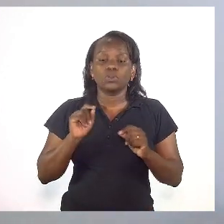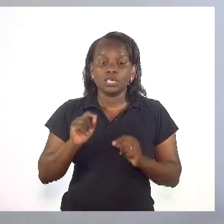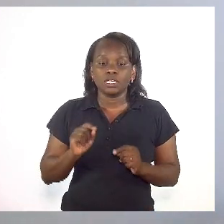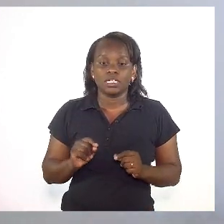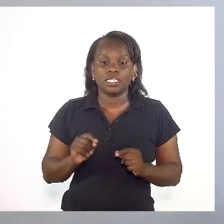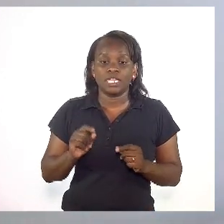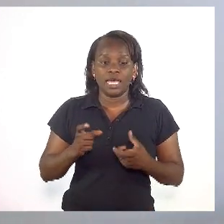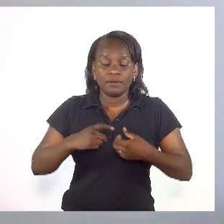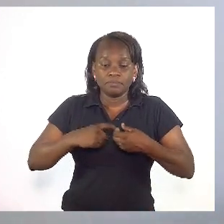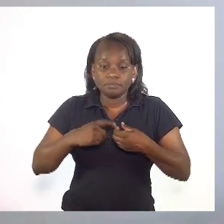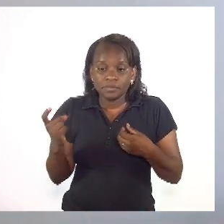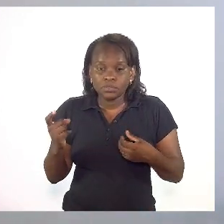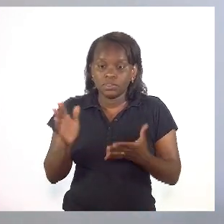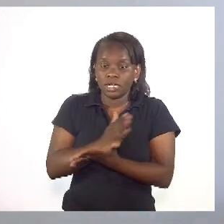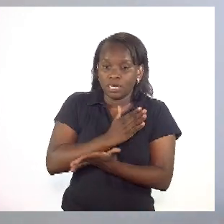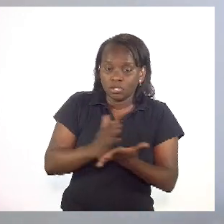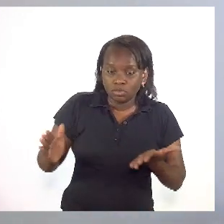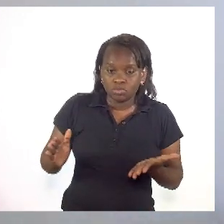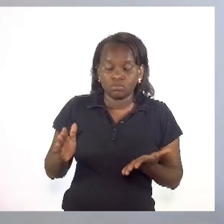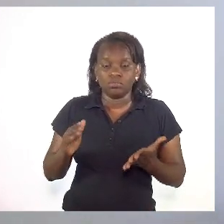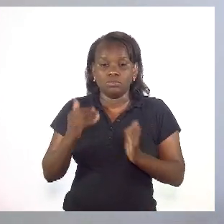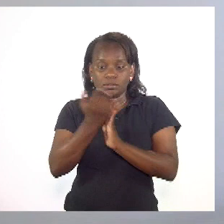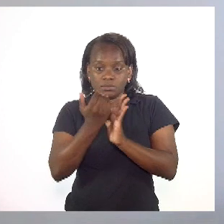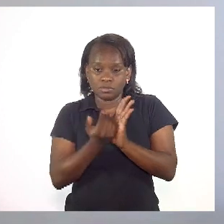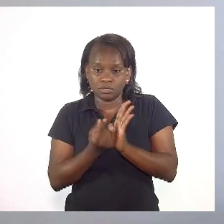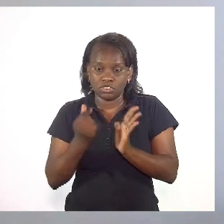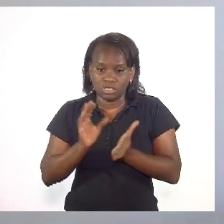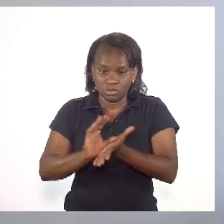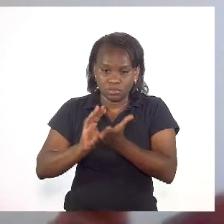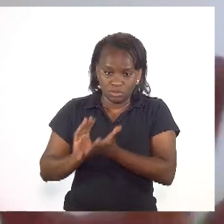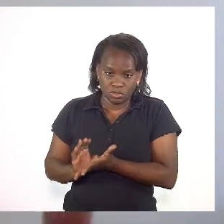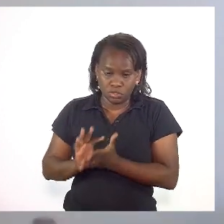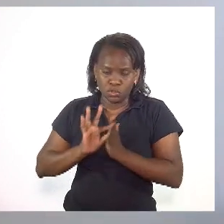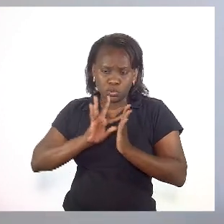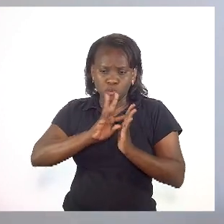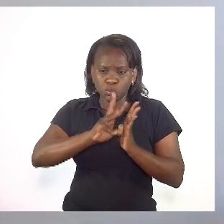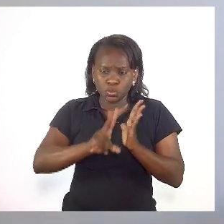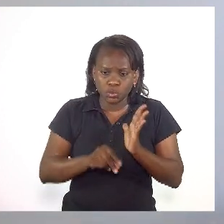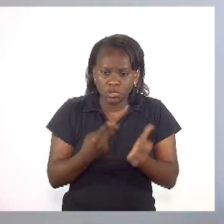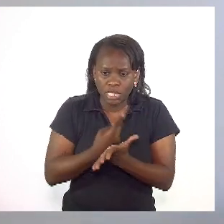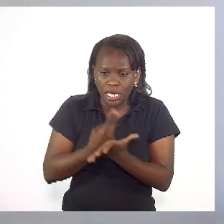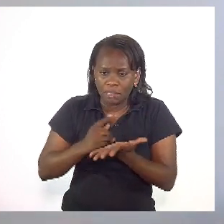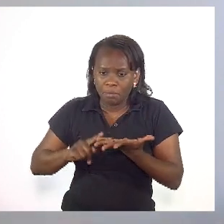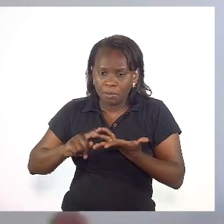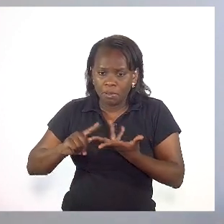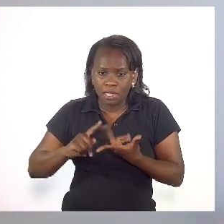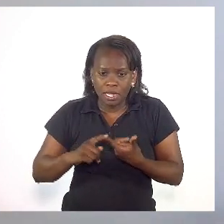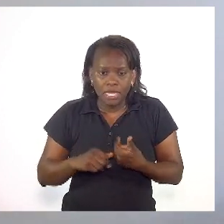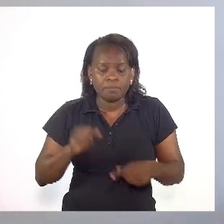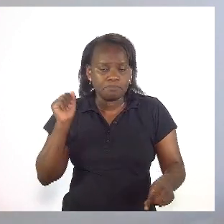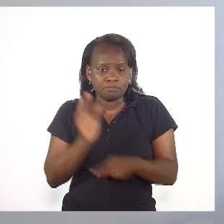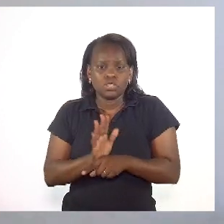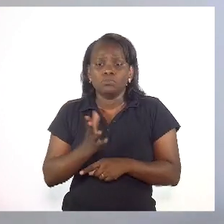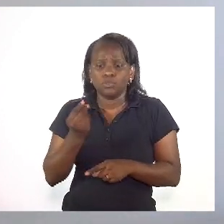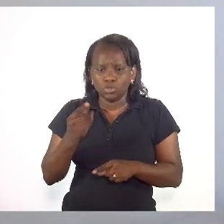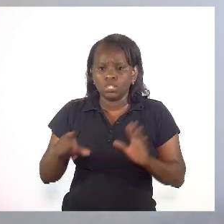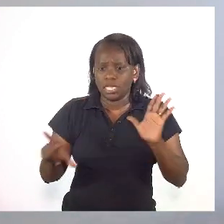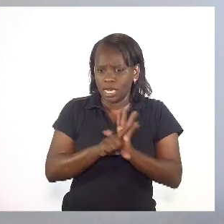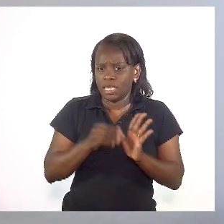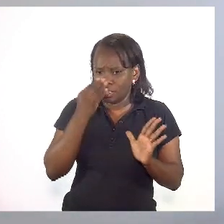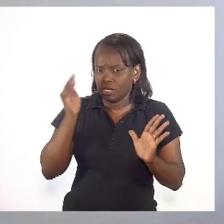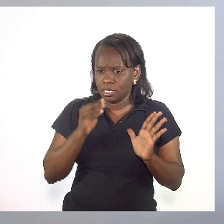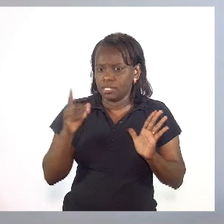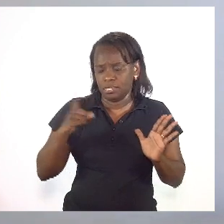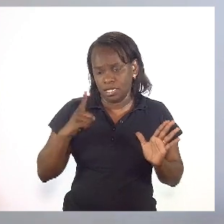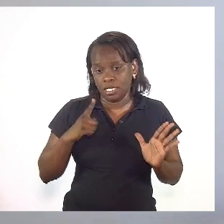certa desvinculação de algumas receitas. É fato que todas essas irregularidades violam gravemente, sim, a legislação.